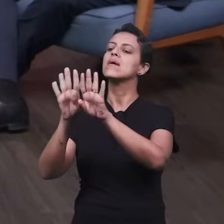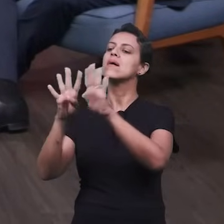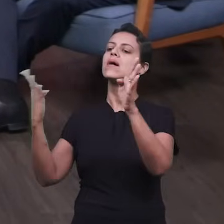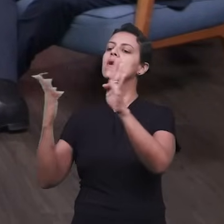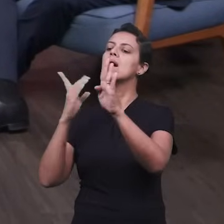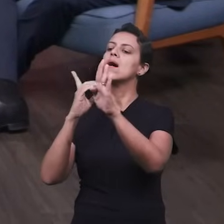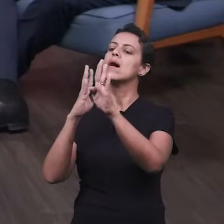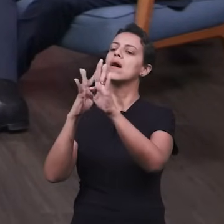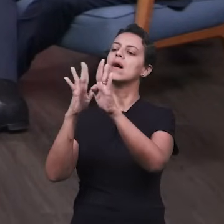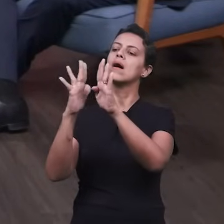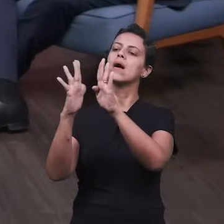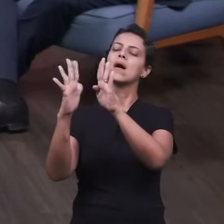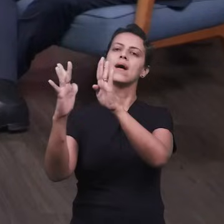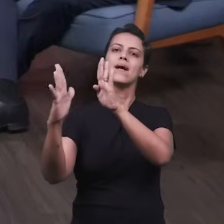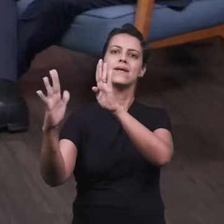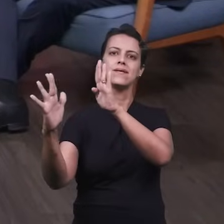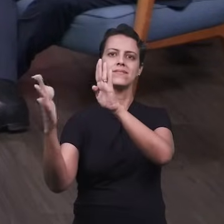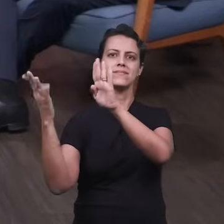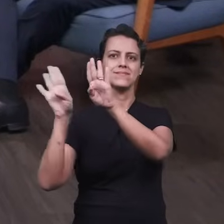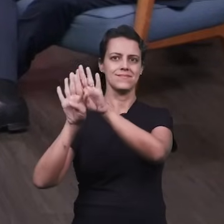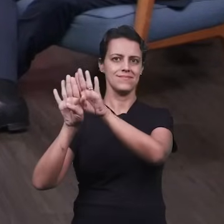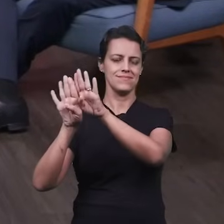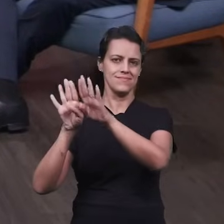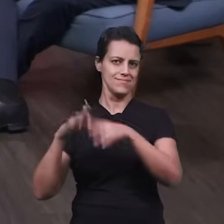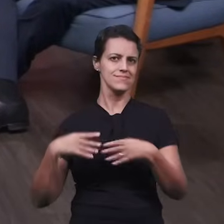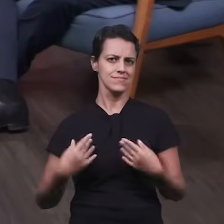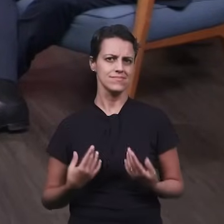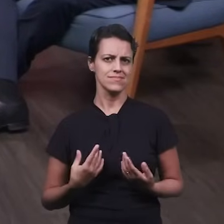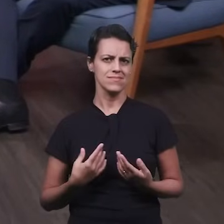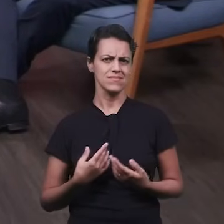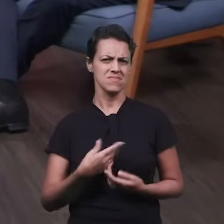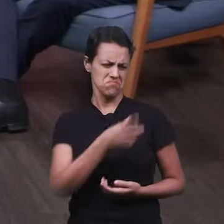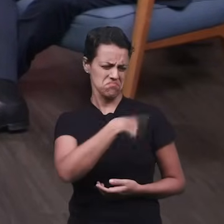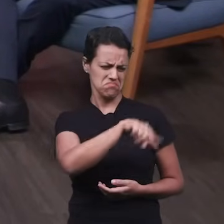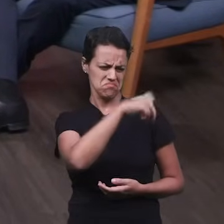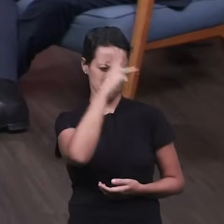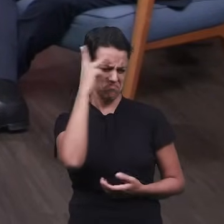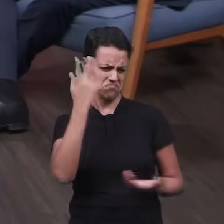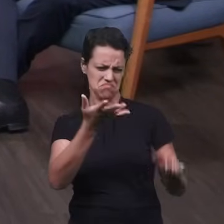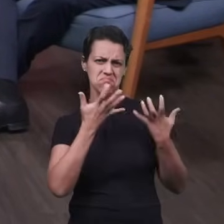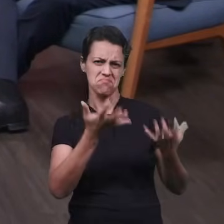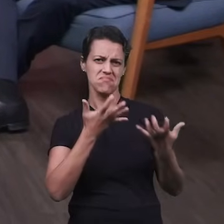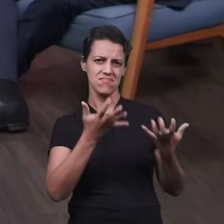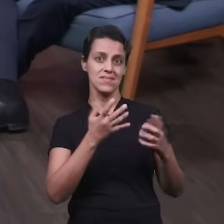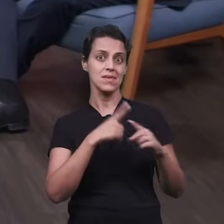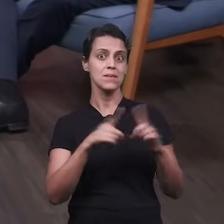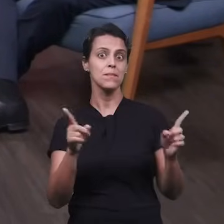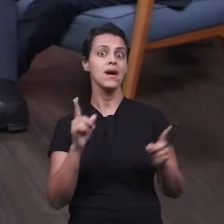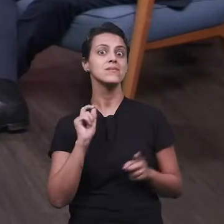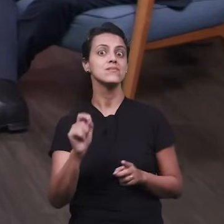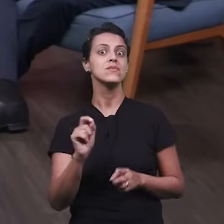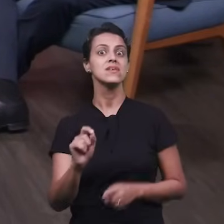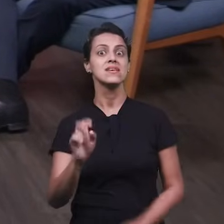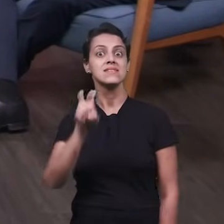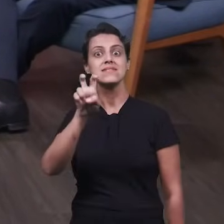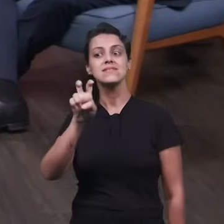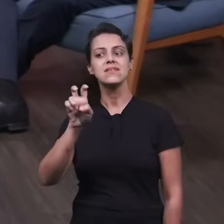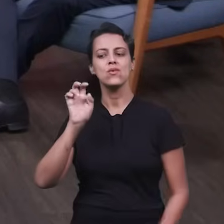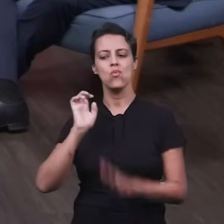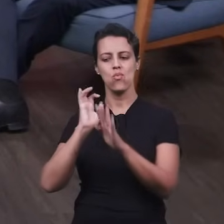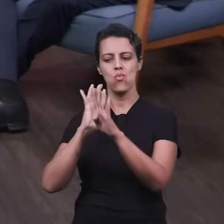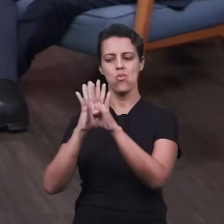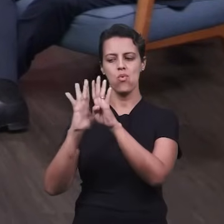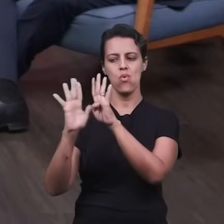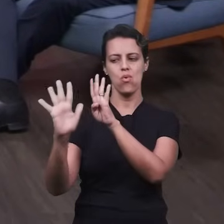acesso à festa, a conhecer aquilo que estava... muita gente eventualmente queria, mas aquelas que estavam preparadas foi